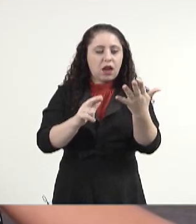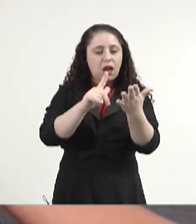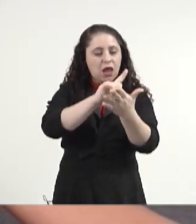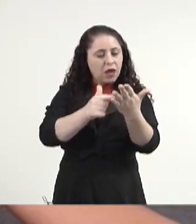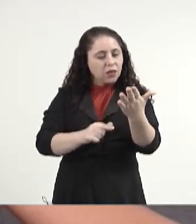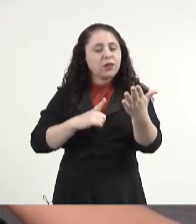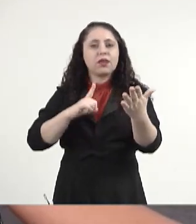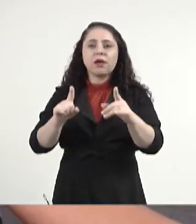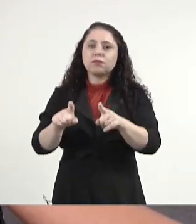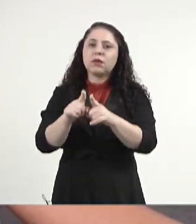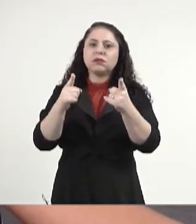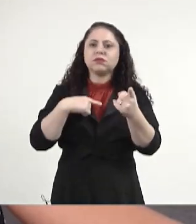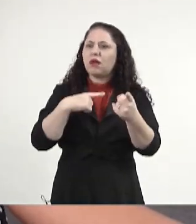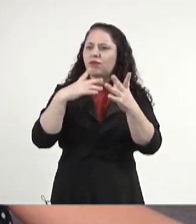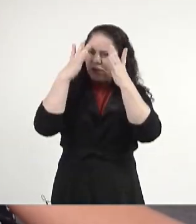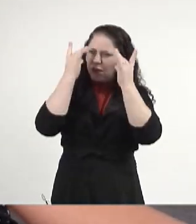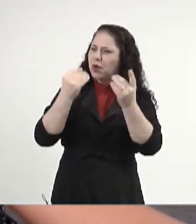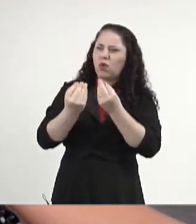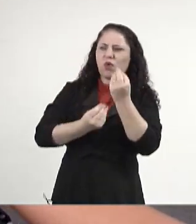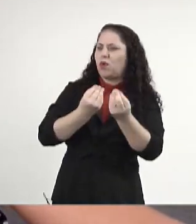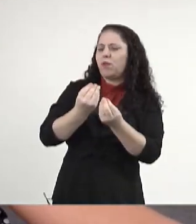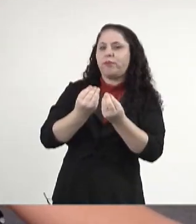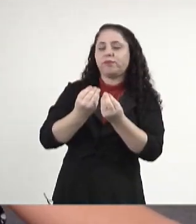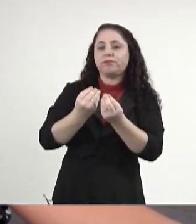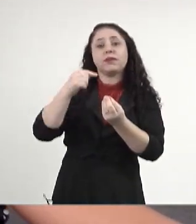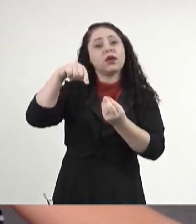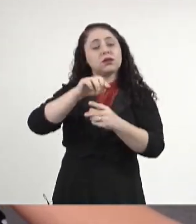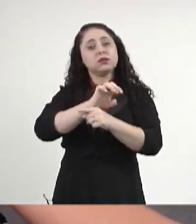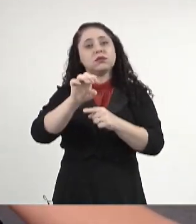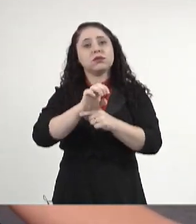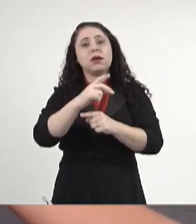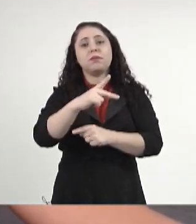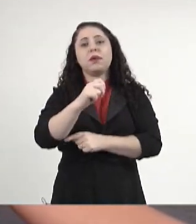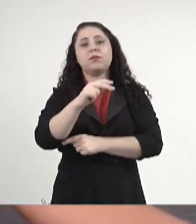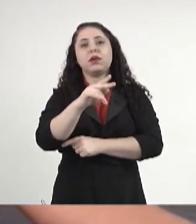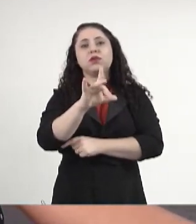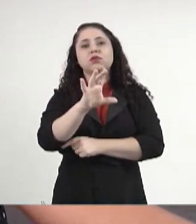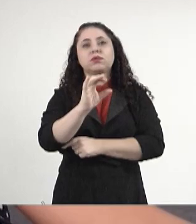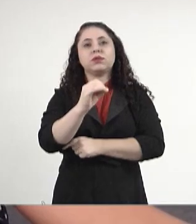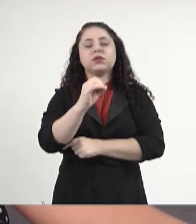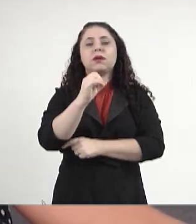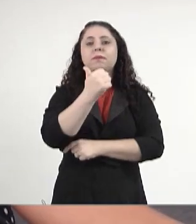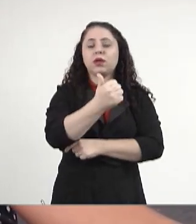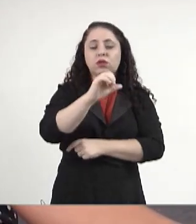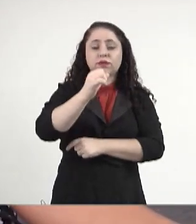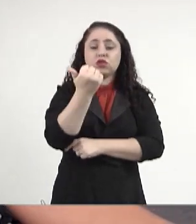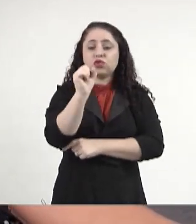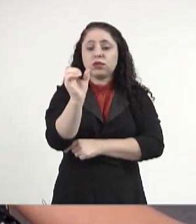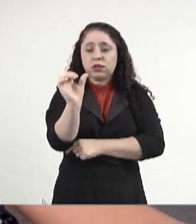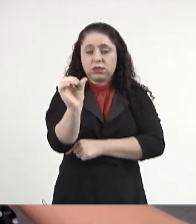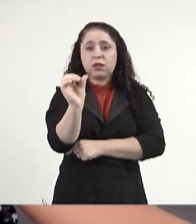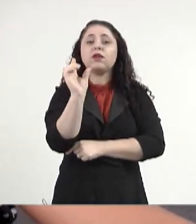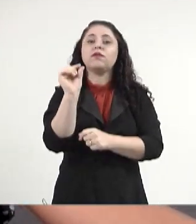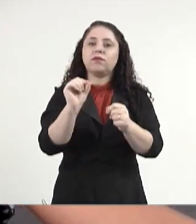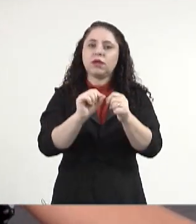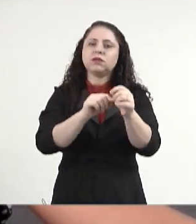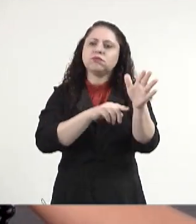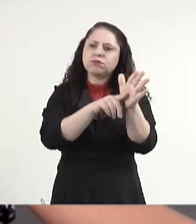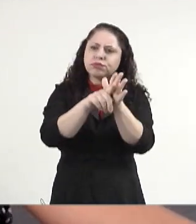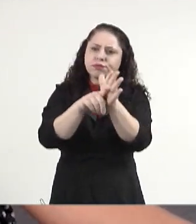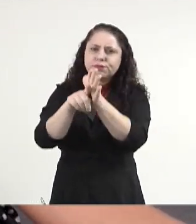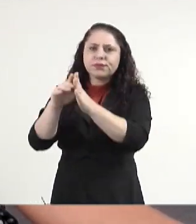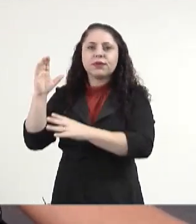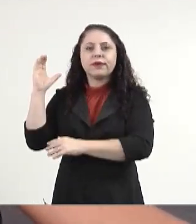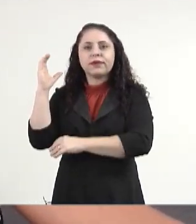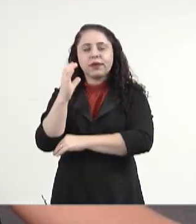ações penais, mas não são peritos oficiais. Aqui no Mato Grosso do Sul, os peritos papiloscopistas, desde 1986, eles fazem perícia de